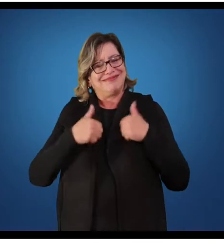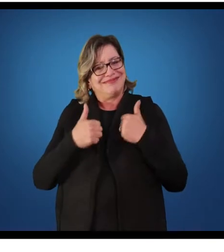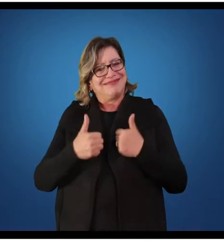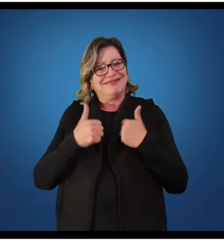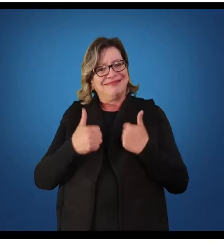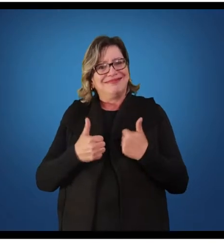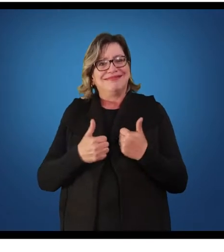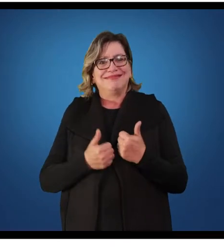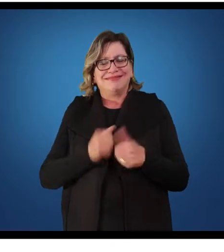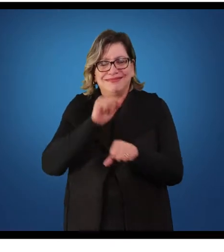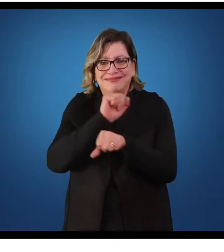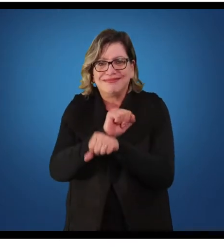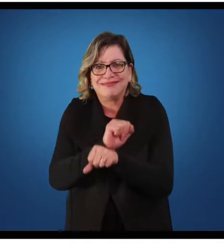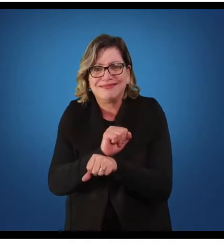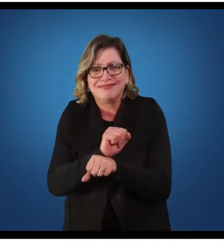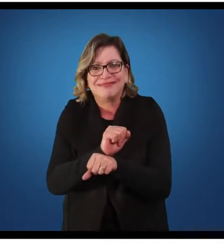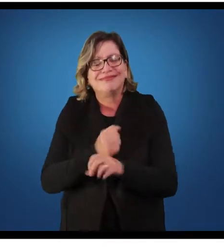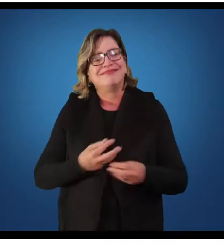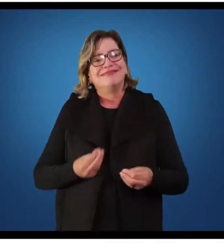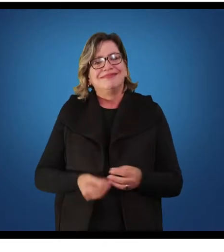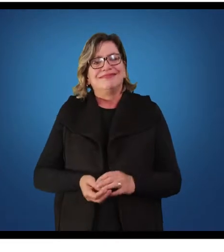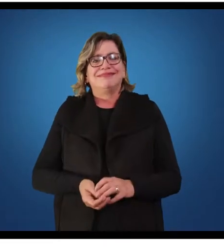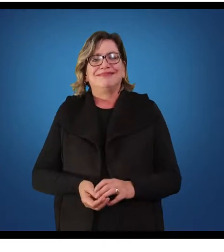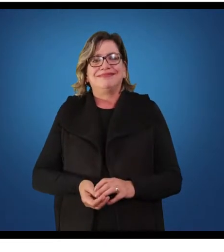Isso! Parou!